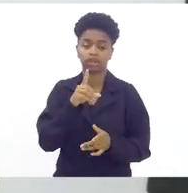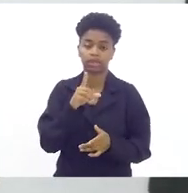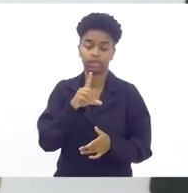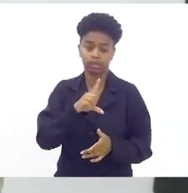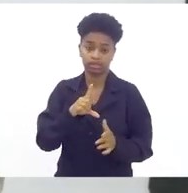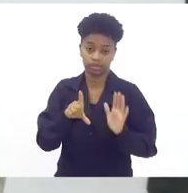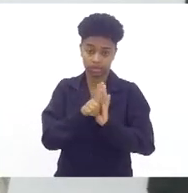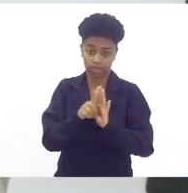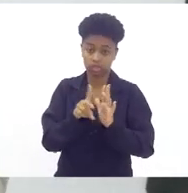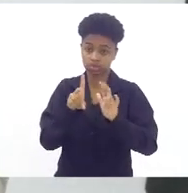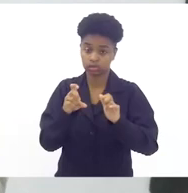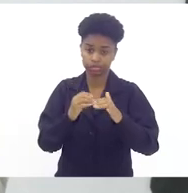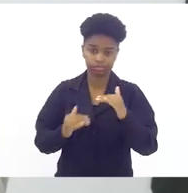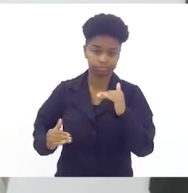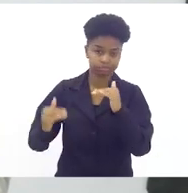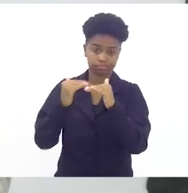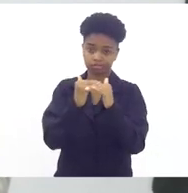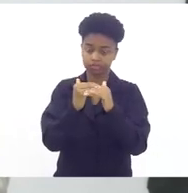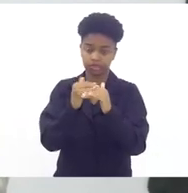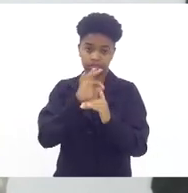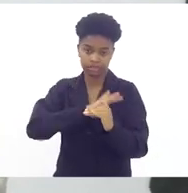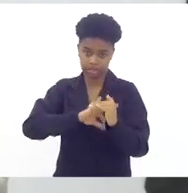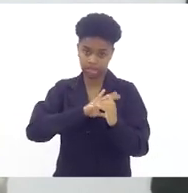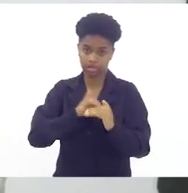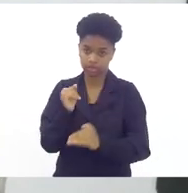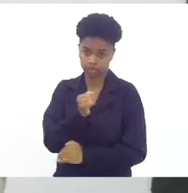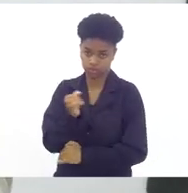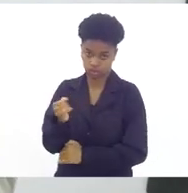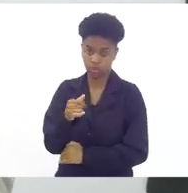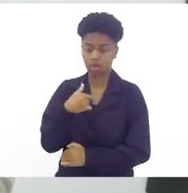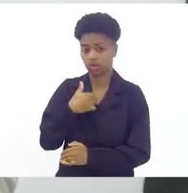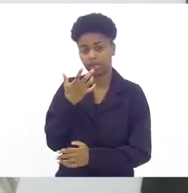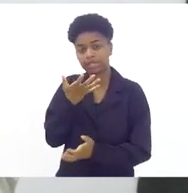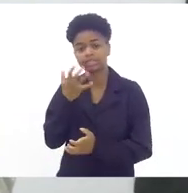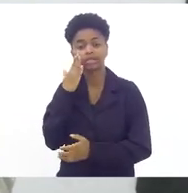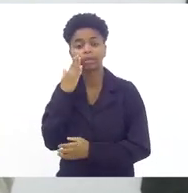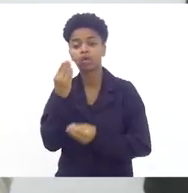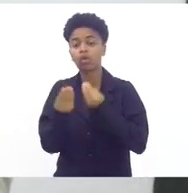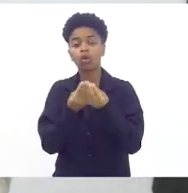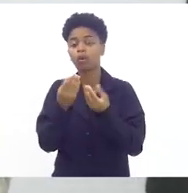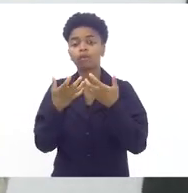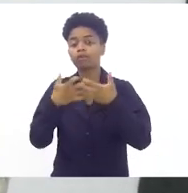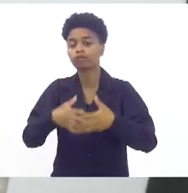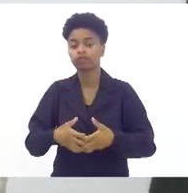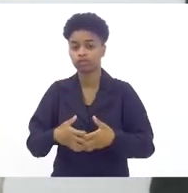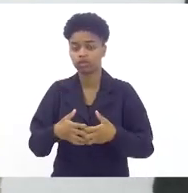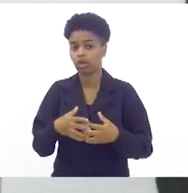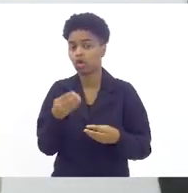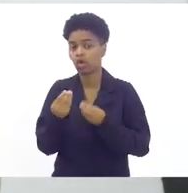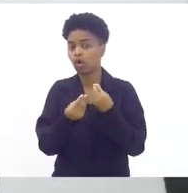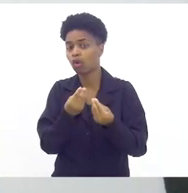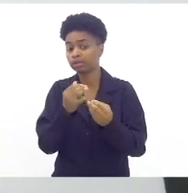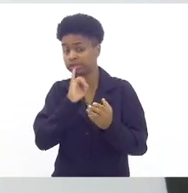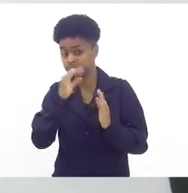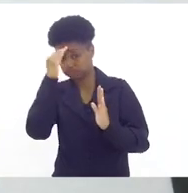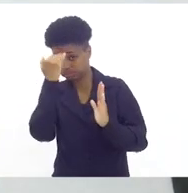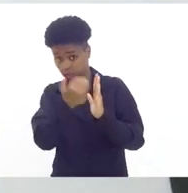com relação aos instrutores é que até gostaria de saber como é que está o cumprimento dessa dessa legislação